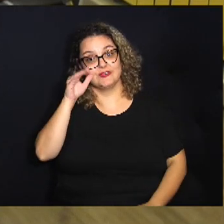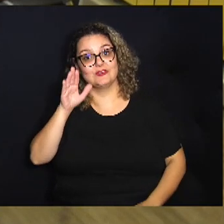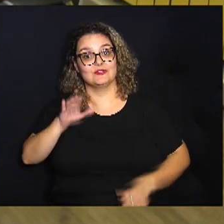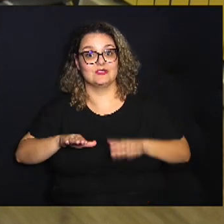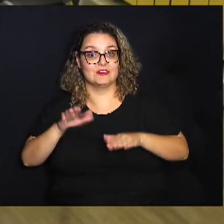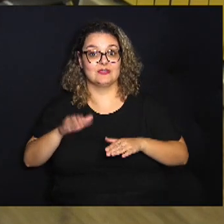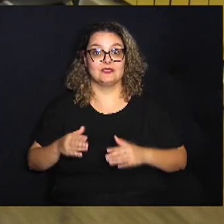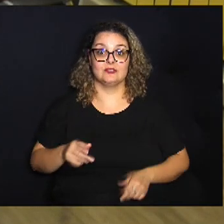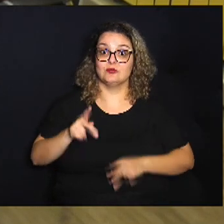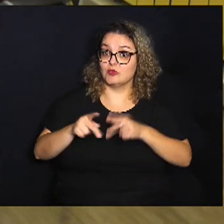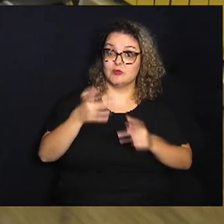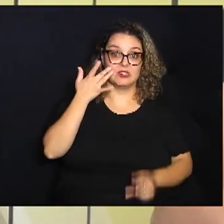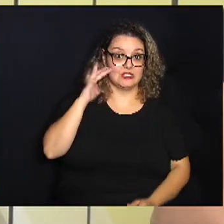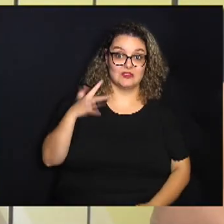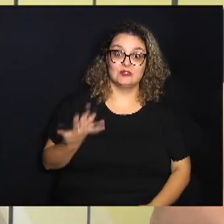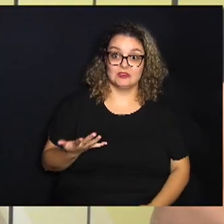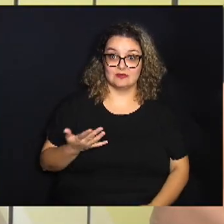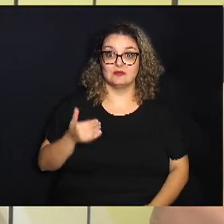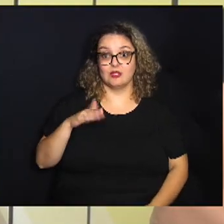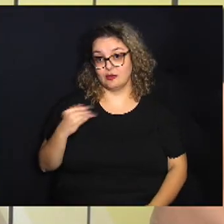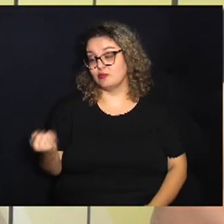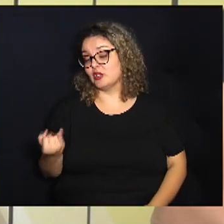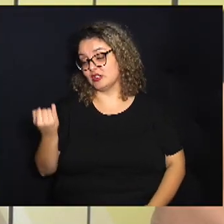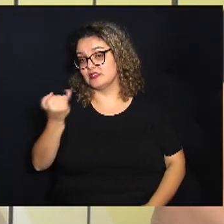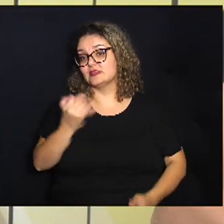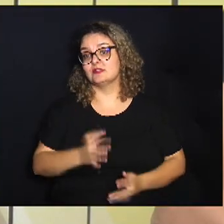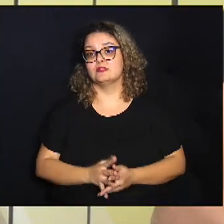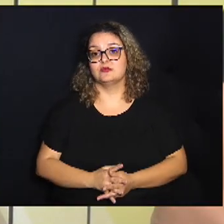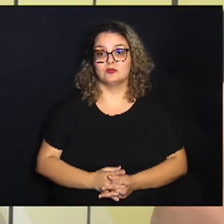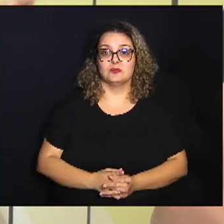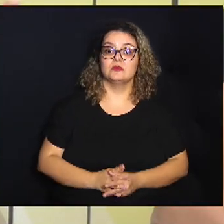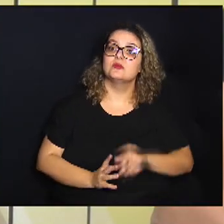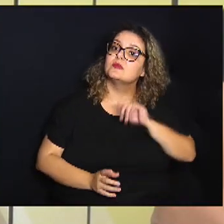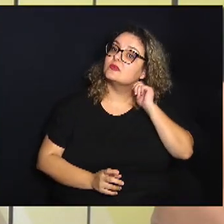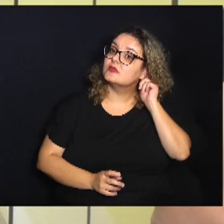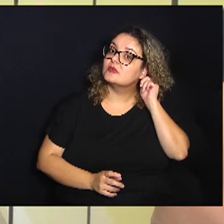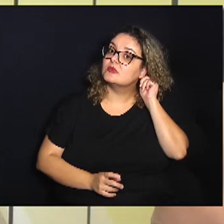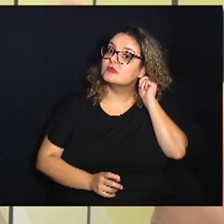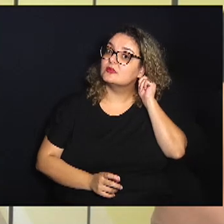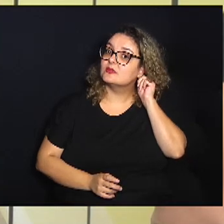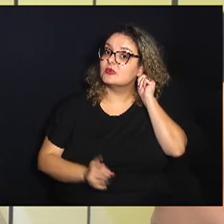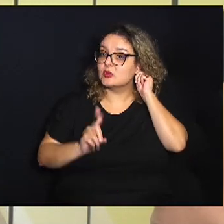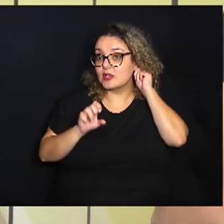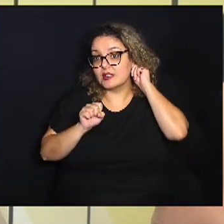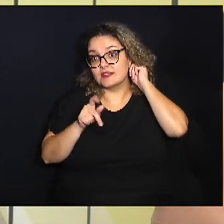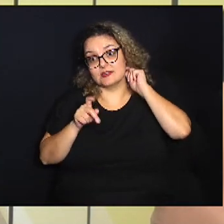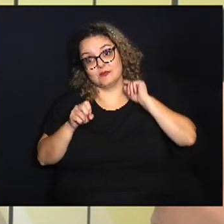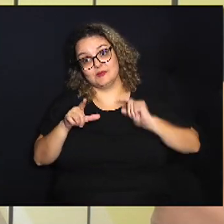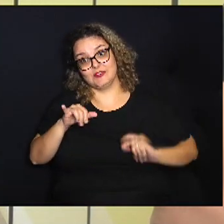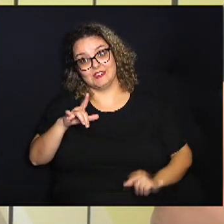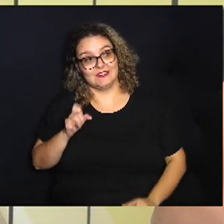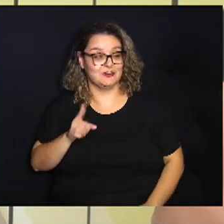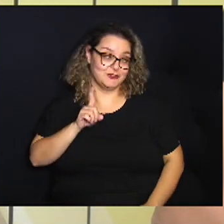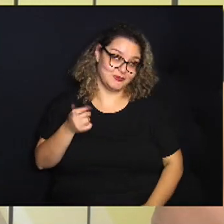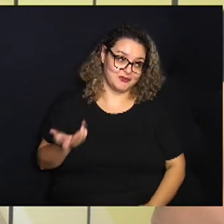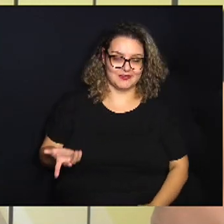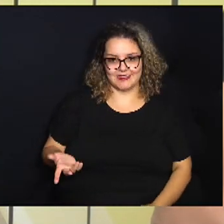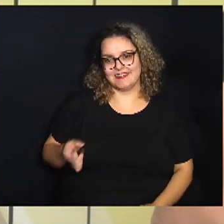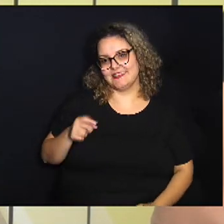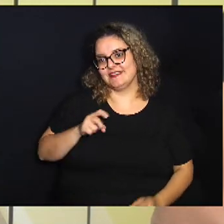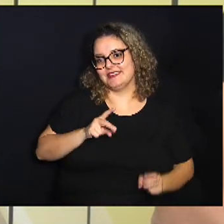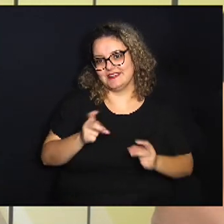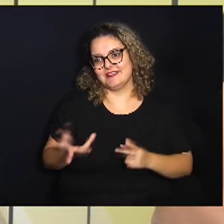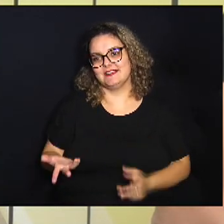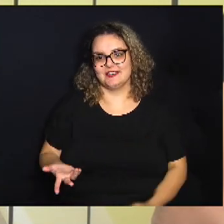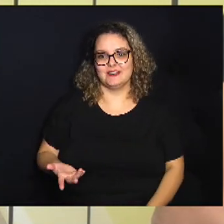público não saiba, mas acho que é a mais interessante, que já não é mais spoiler, né? O livro já está vendendo, então posso contar. Na